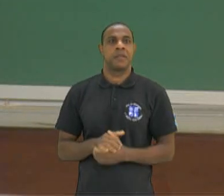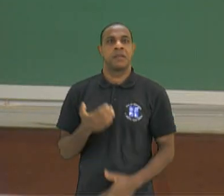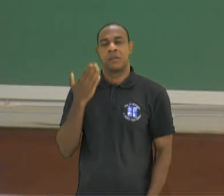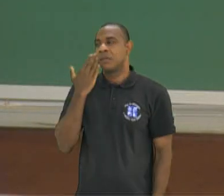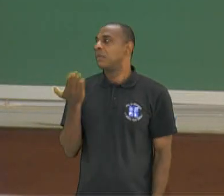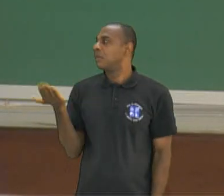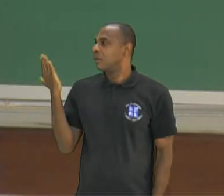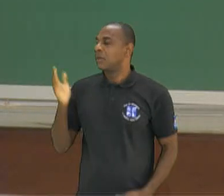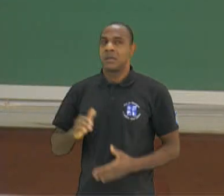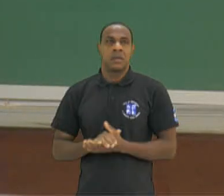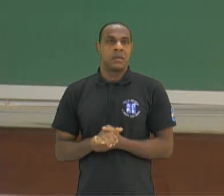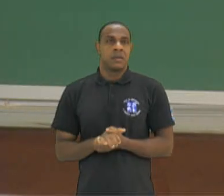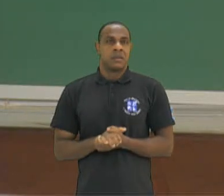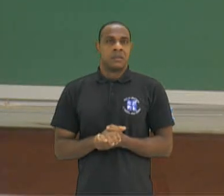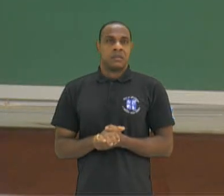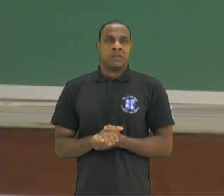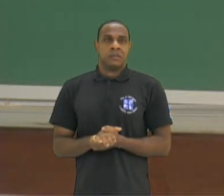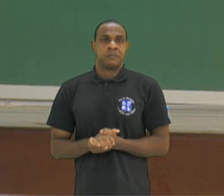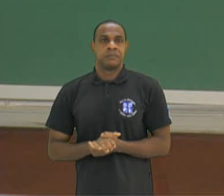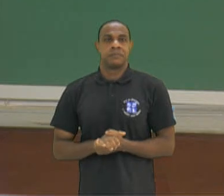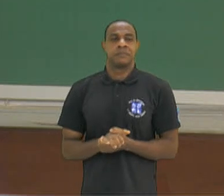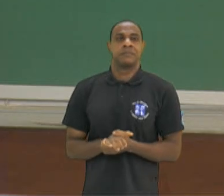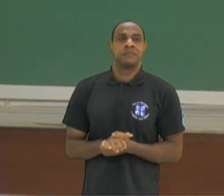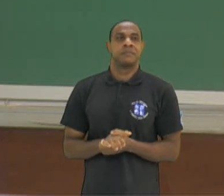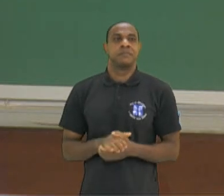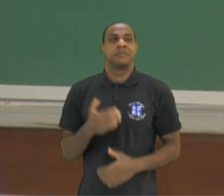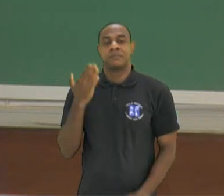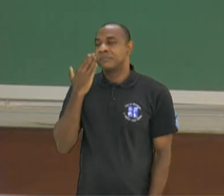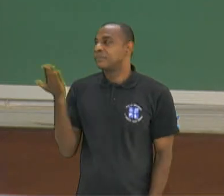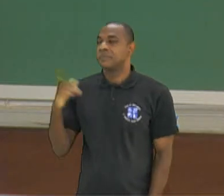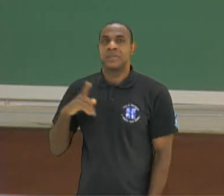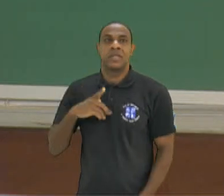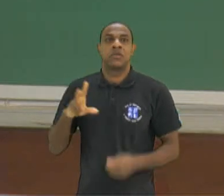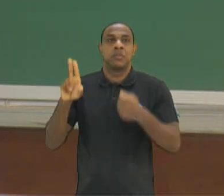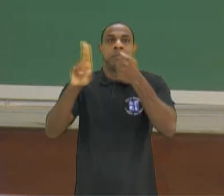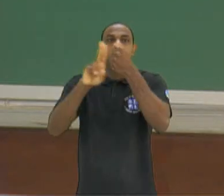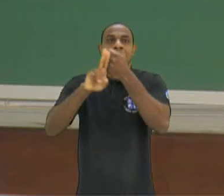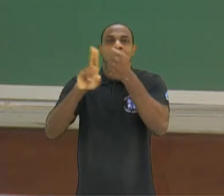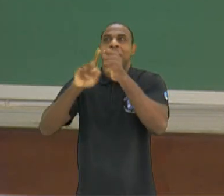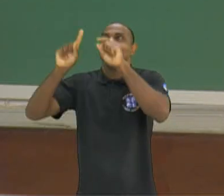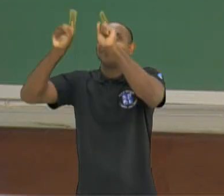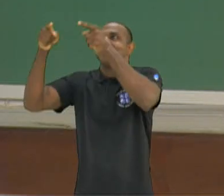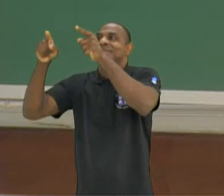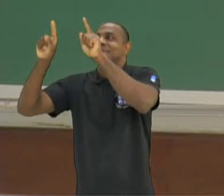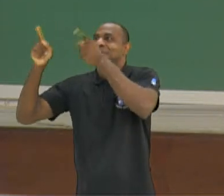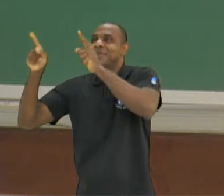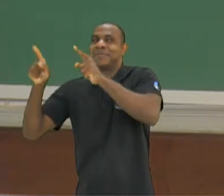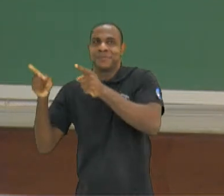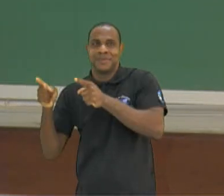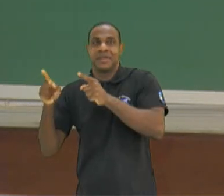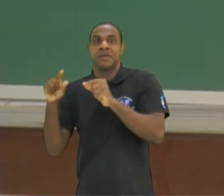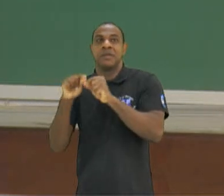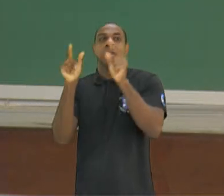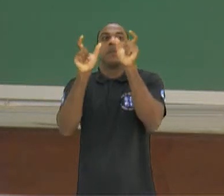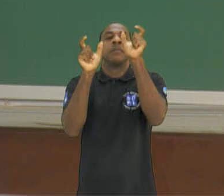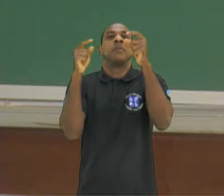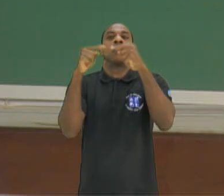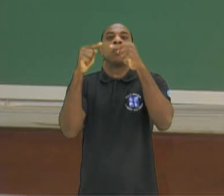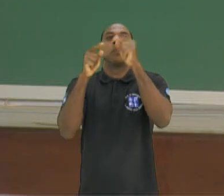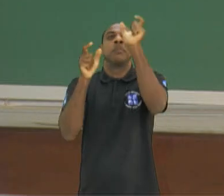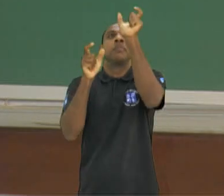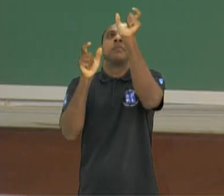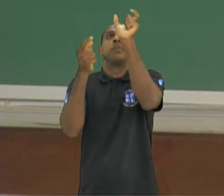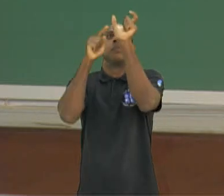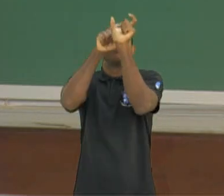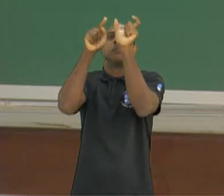Fill the gaps with the correct pronoun. Então aqui vocês têm os pronomes entre parênteses e vocês terão que fazer o preenchimento